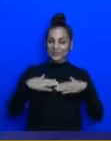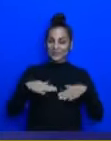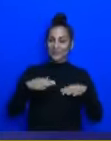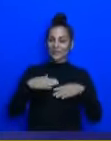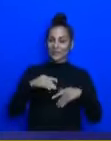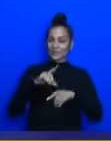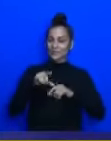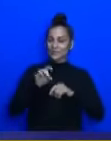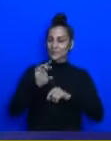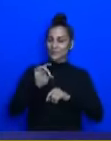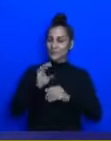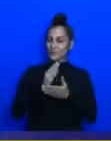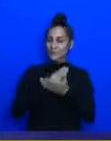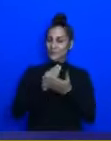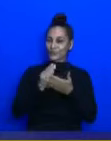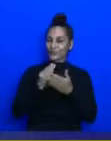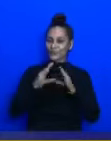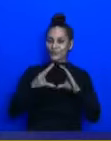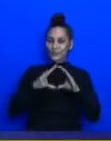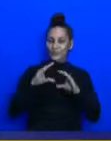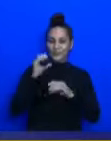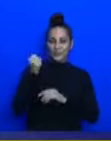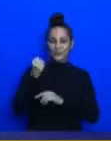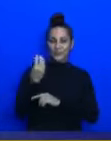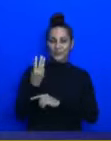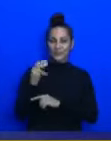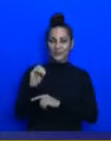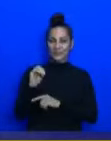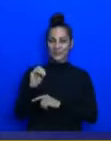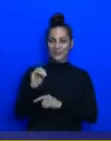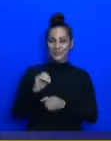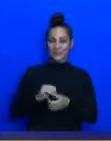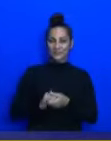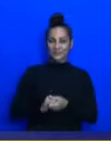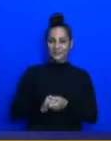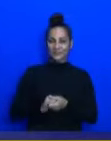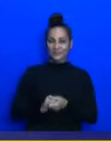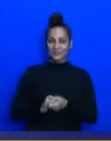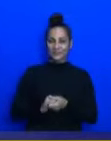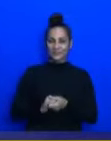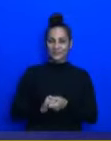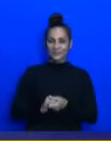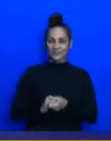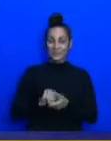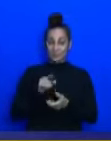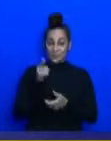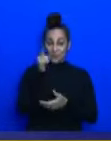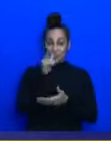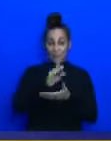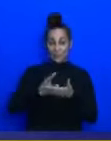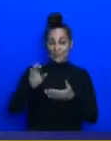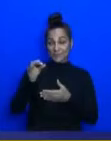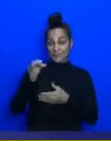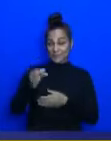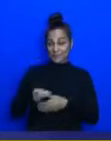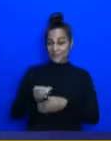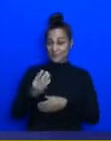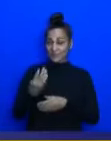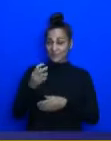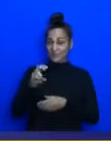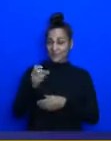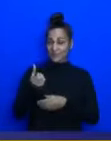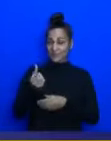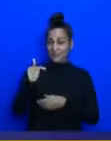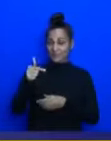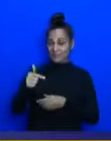Calma, o sorteio está só começando. Bola branca número 30. Branca 30. Você ganha prêmio acertando 4, 5,